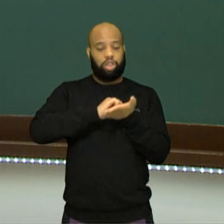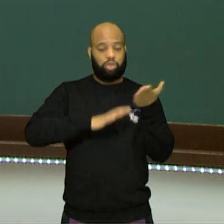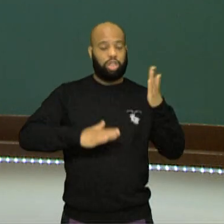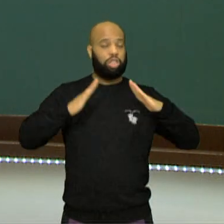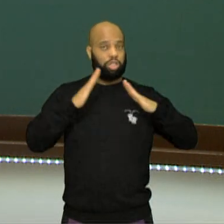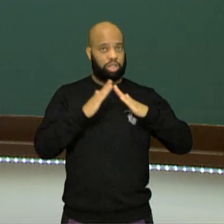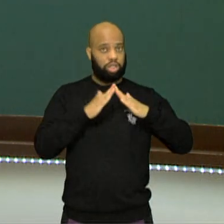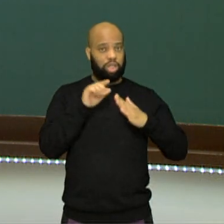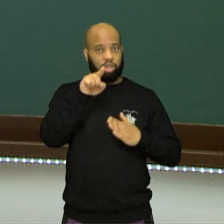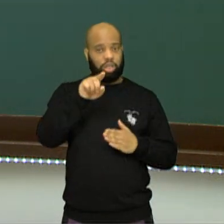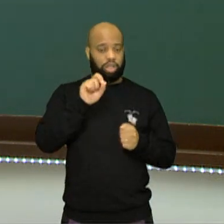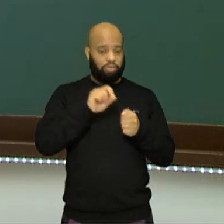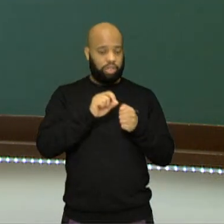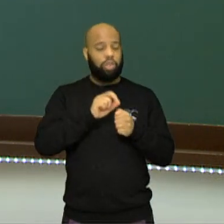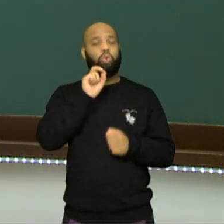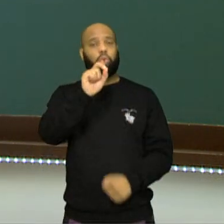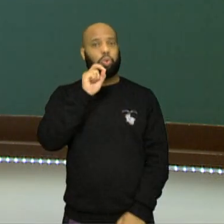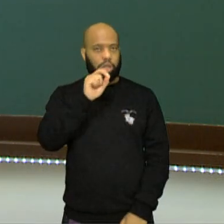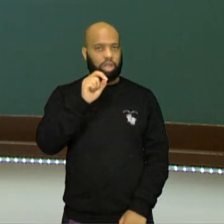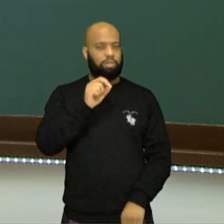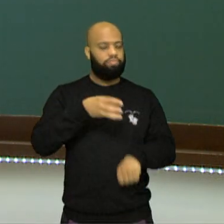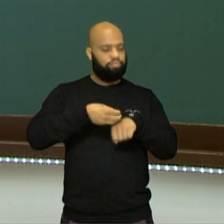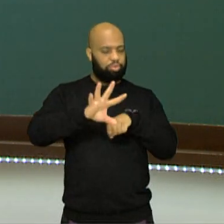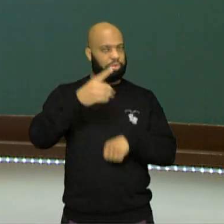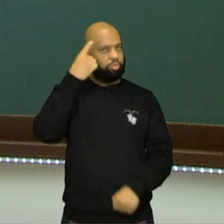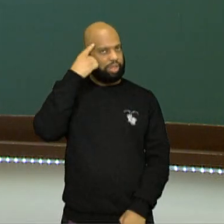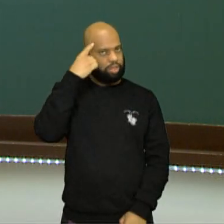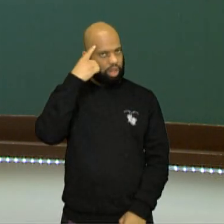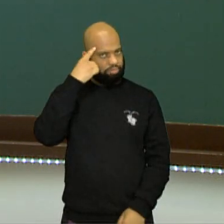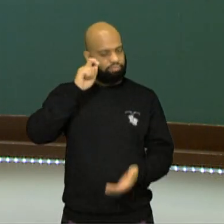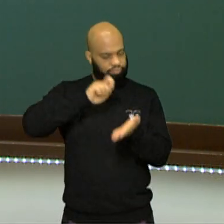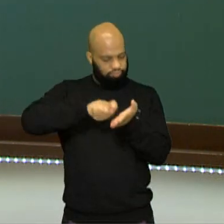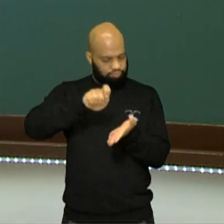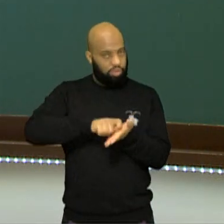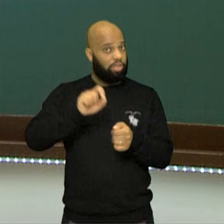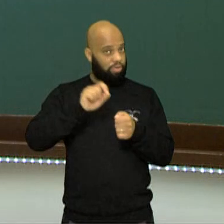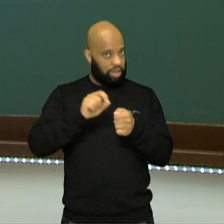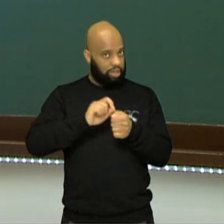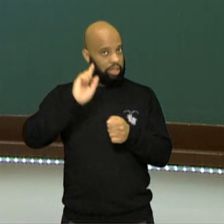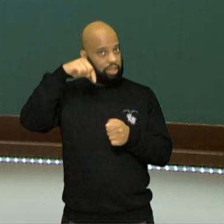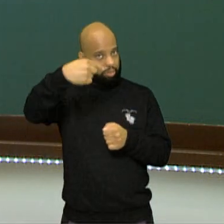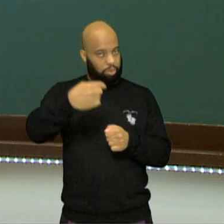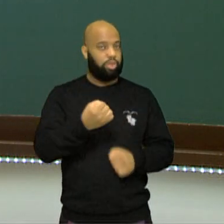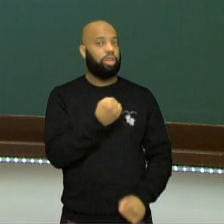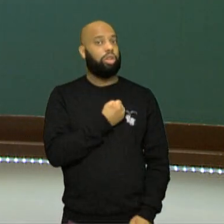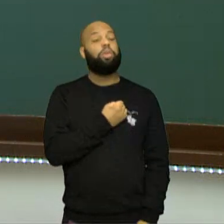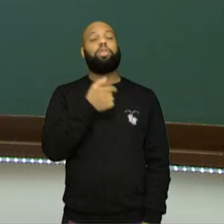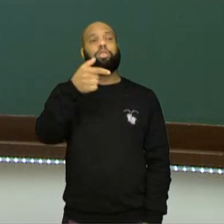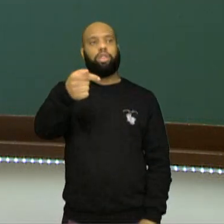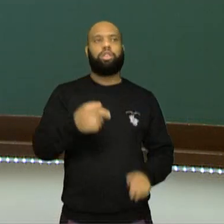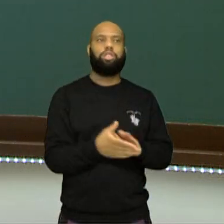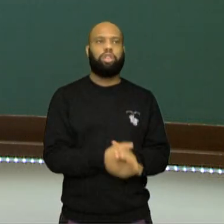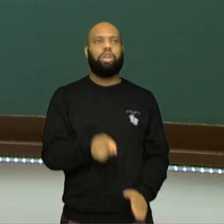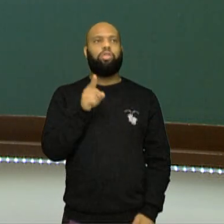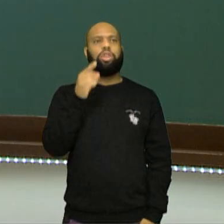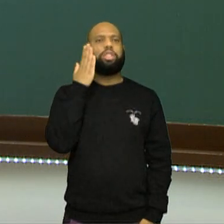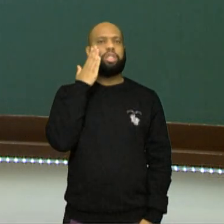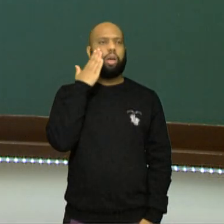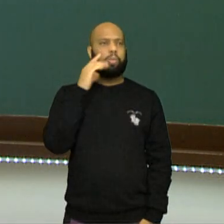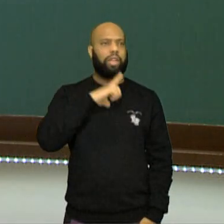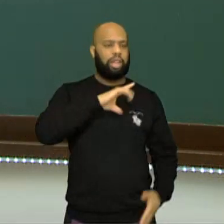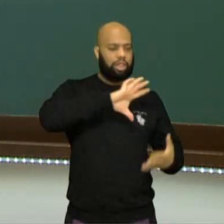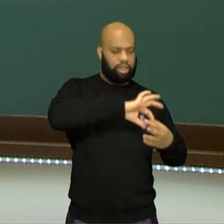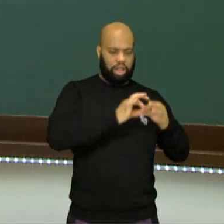de casa, fica a seguinte ideia aí para vocês. Número 7. Você sabia que tem